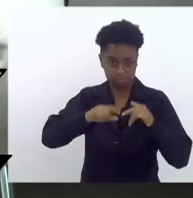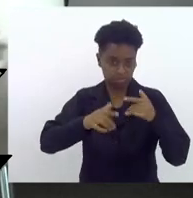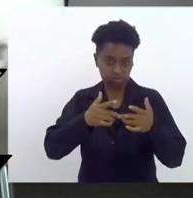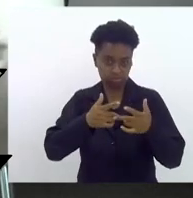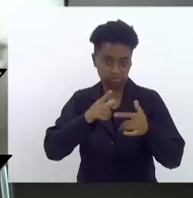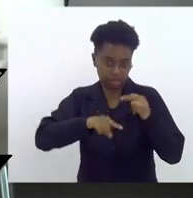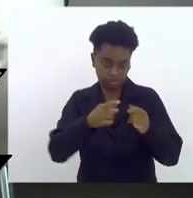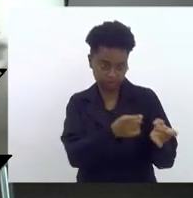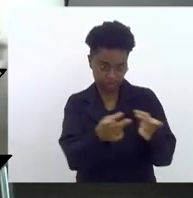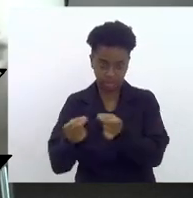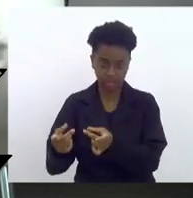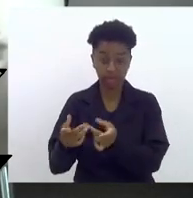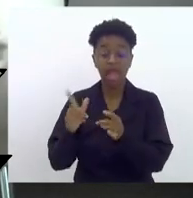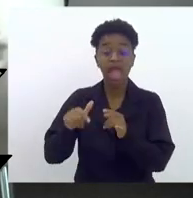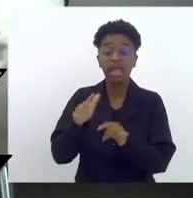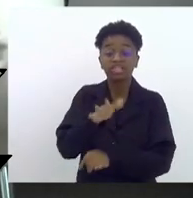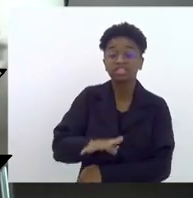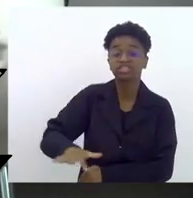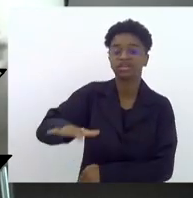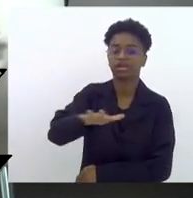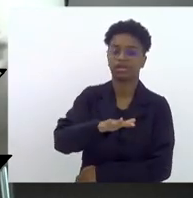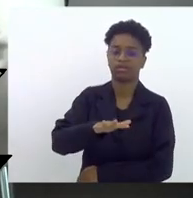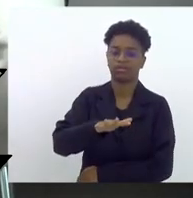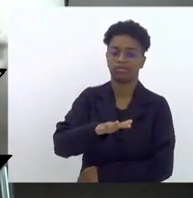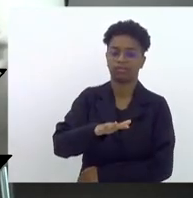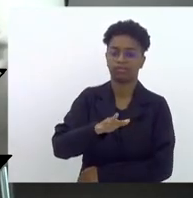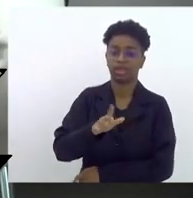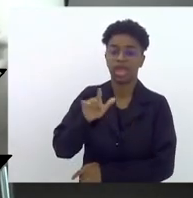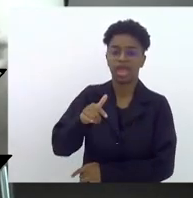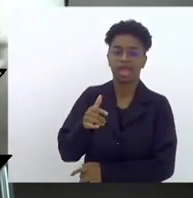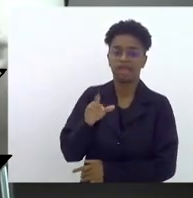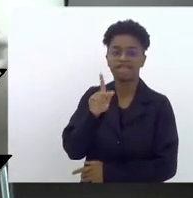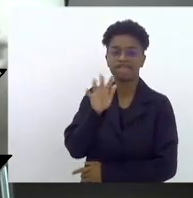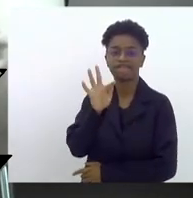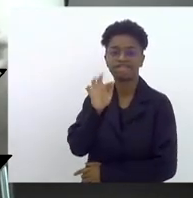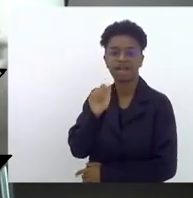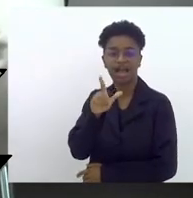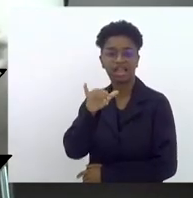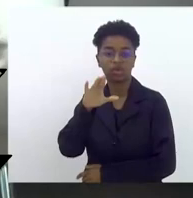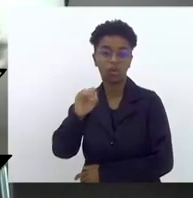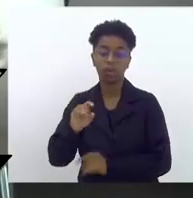uma forma Ampla geral restrita né órgãos fálicos